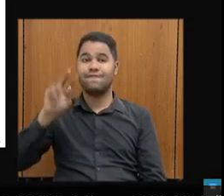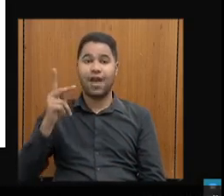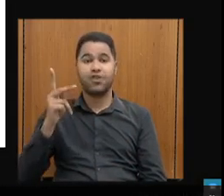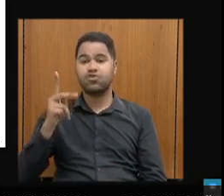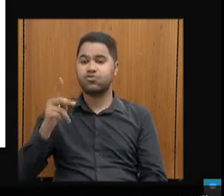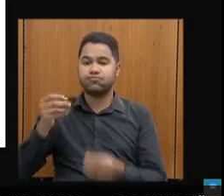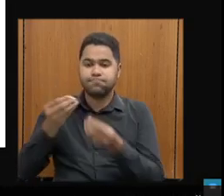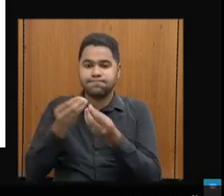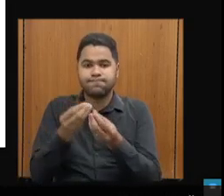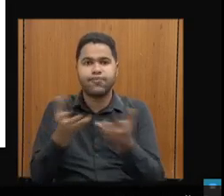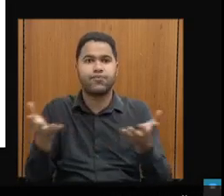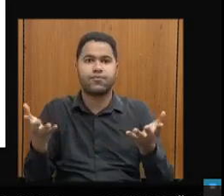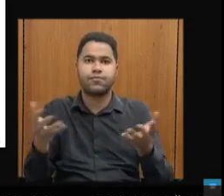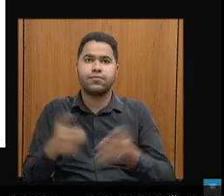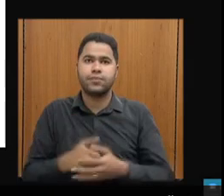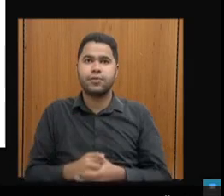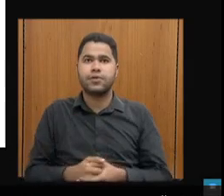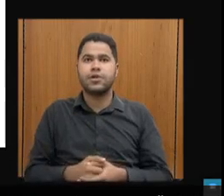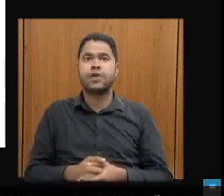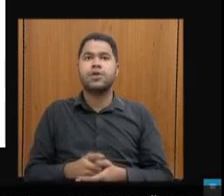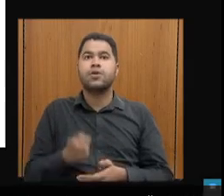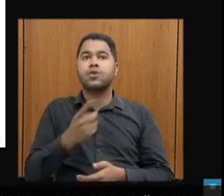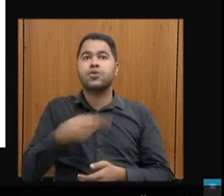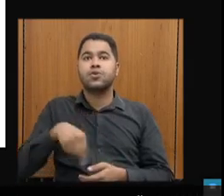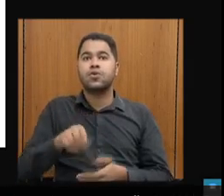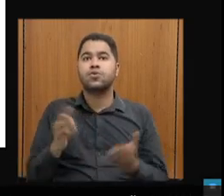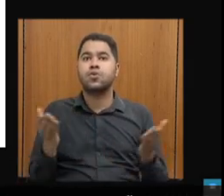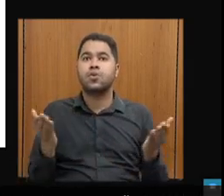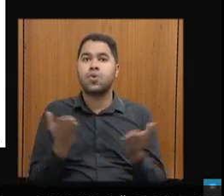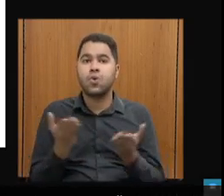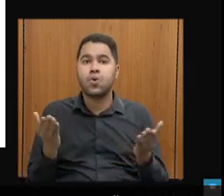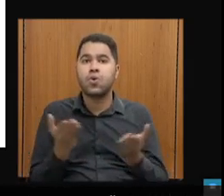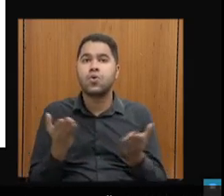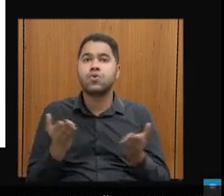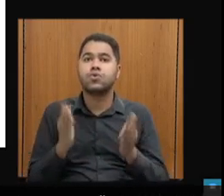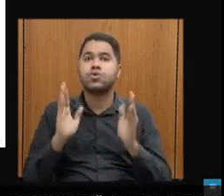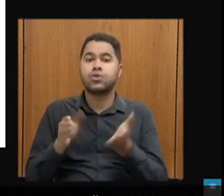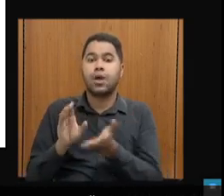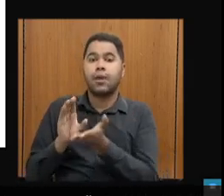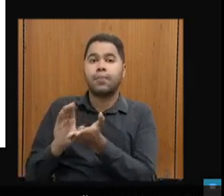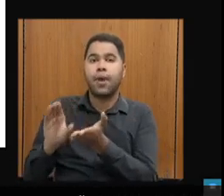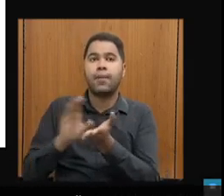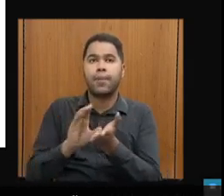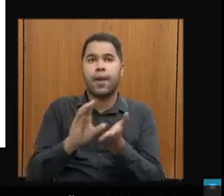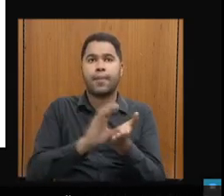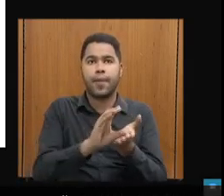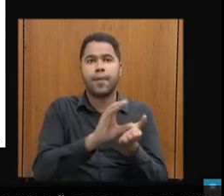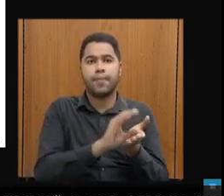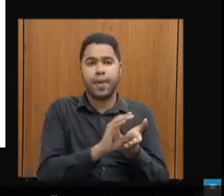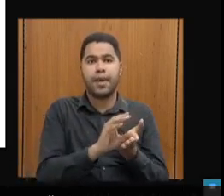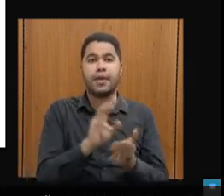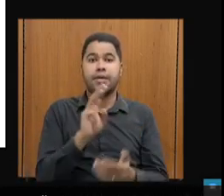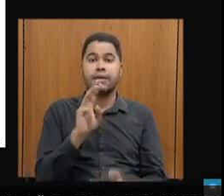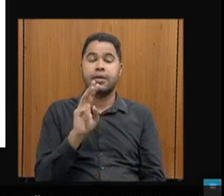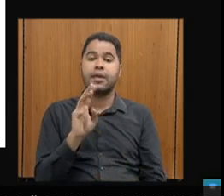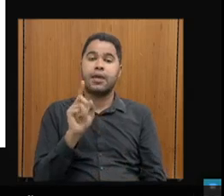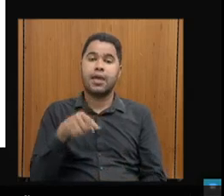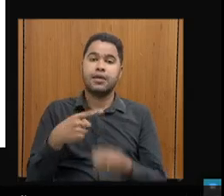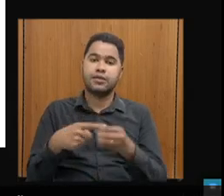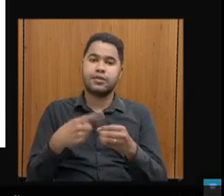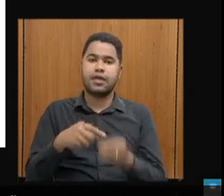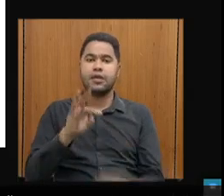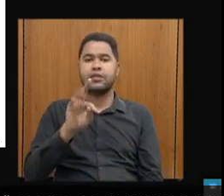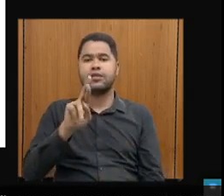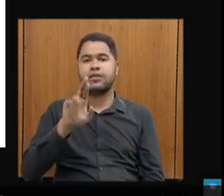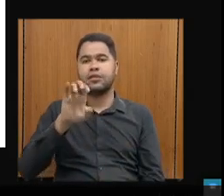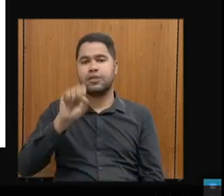e se 1 gigawatt nós hoje já temos esses investimentos em execução né Três Marias a